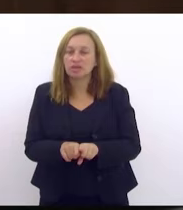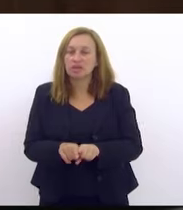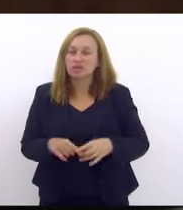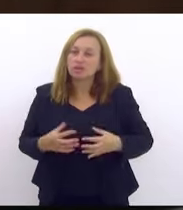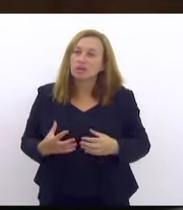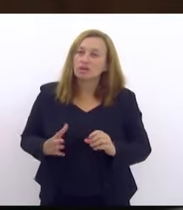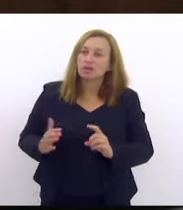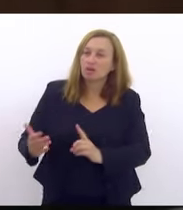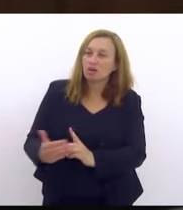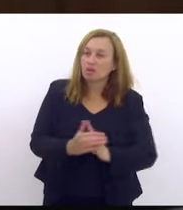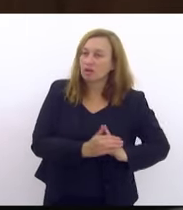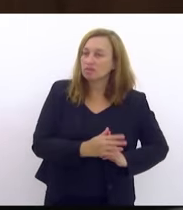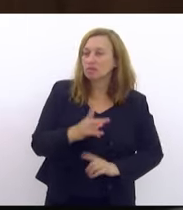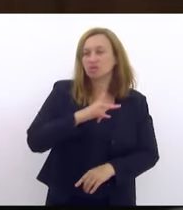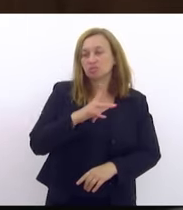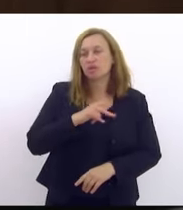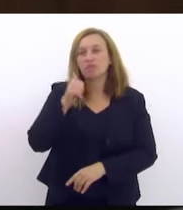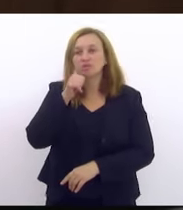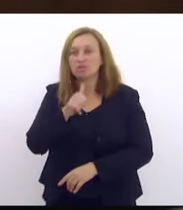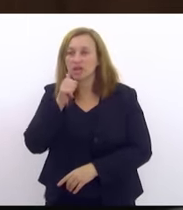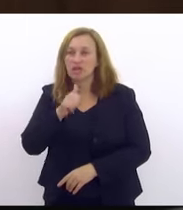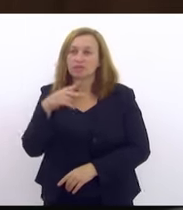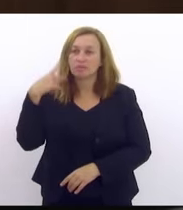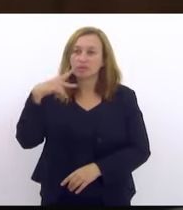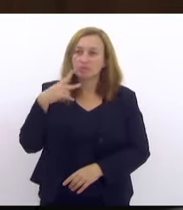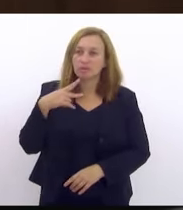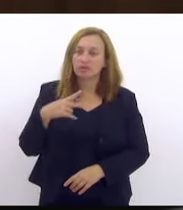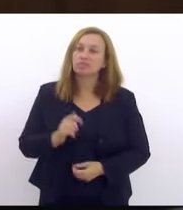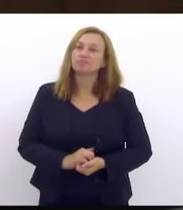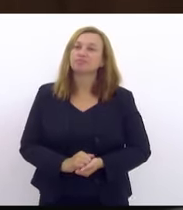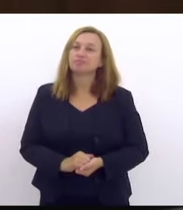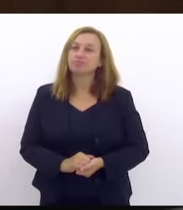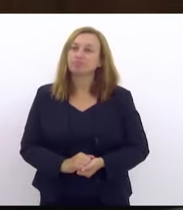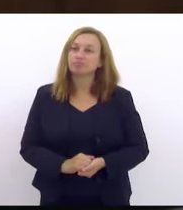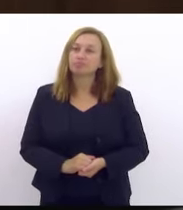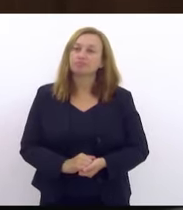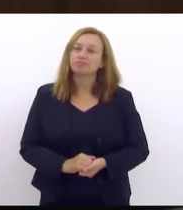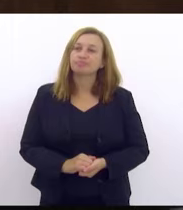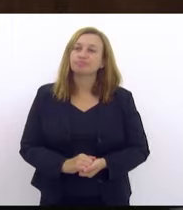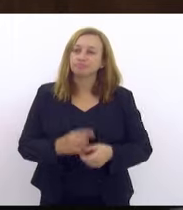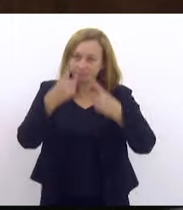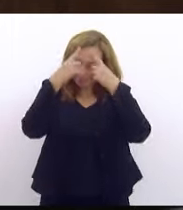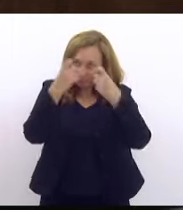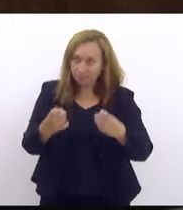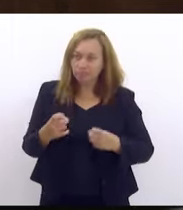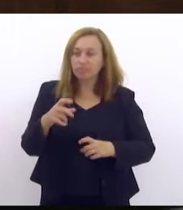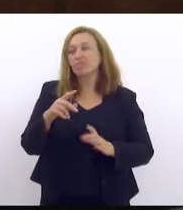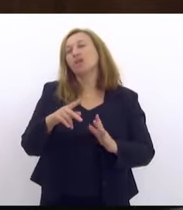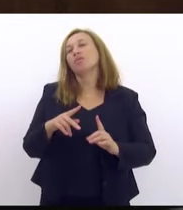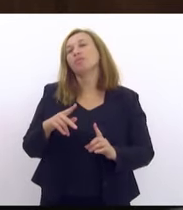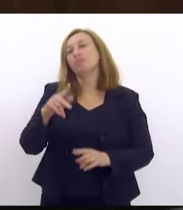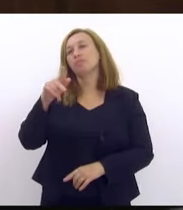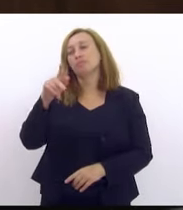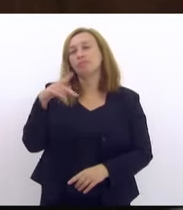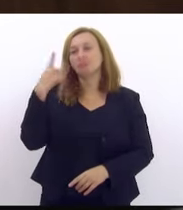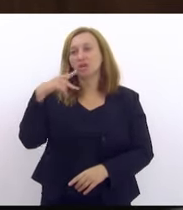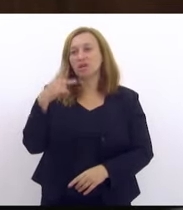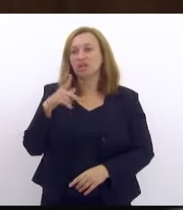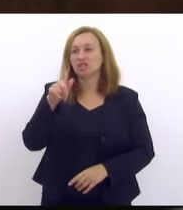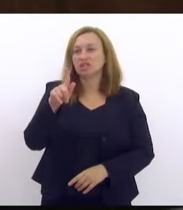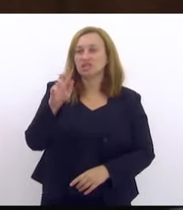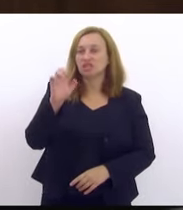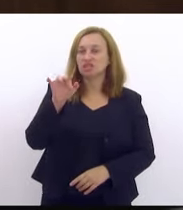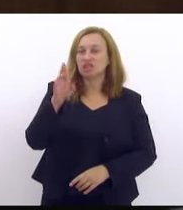das próprias mulheres parlamentares que se encontram em situação de violência política de gênero, e isso é